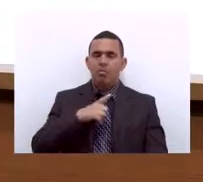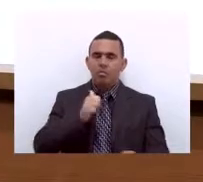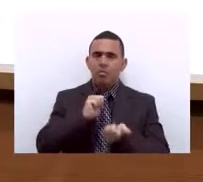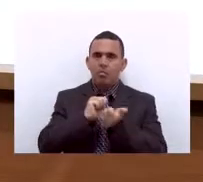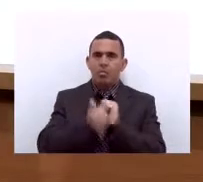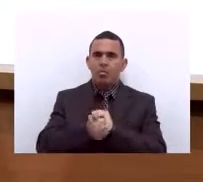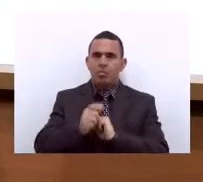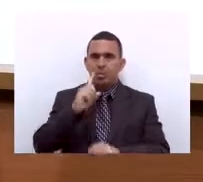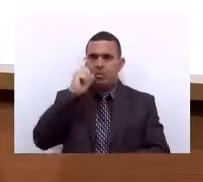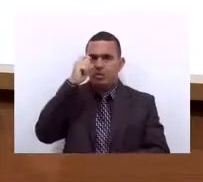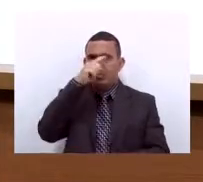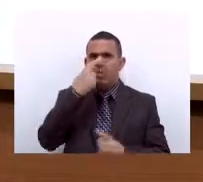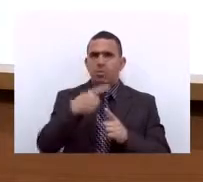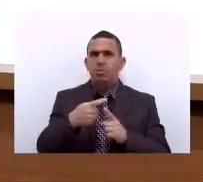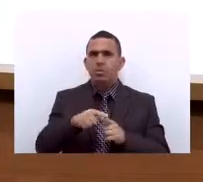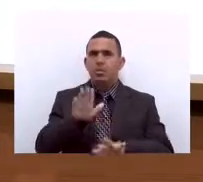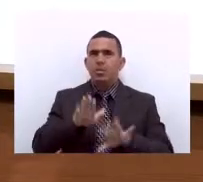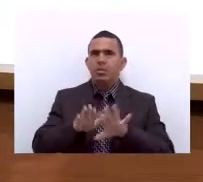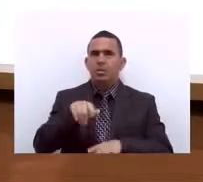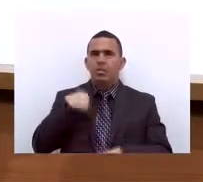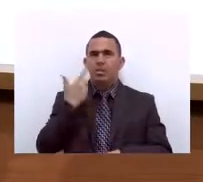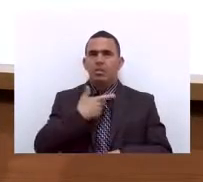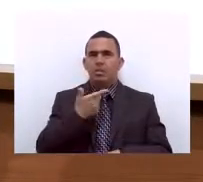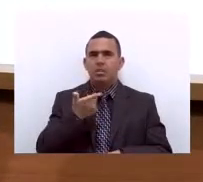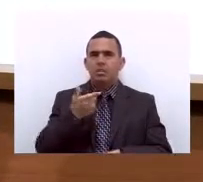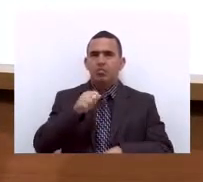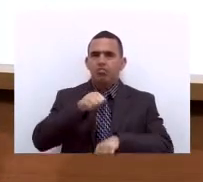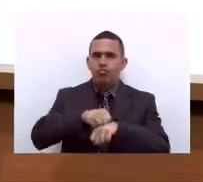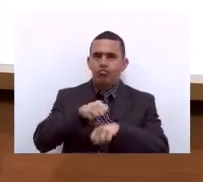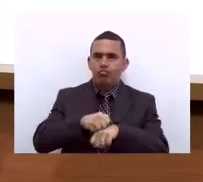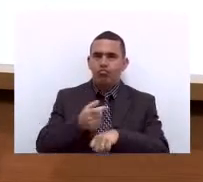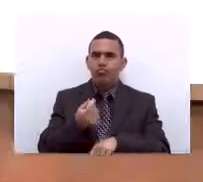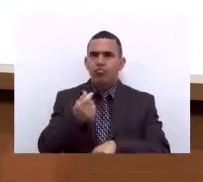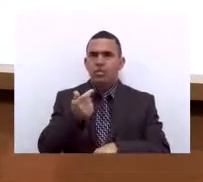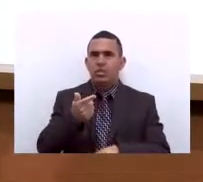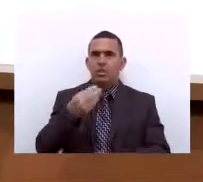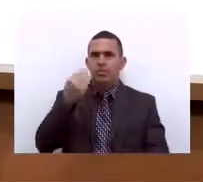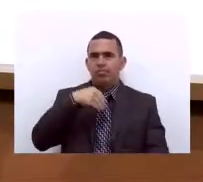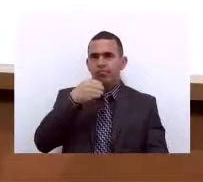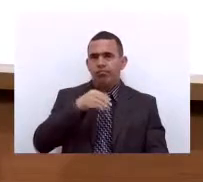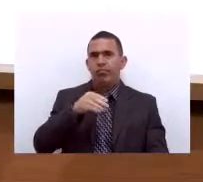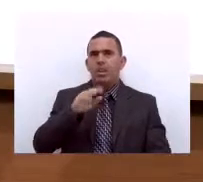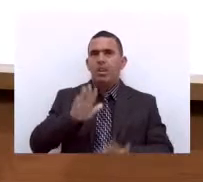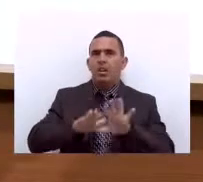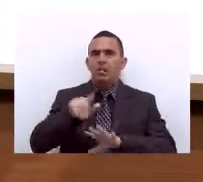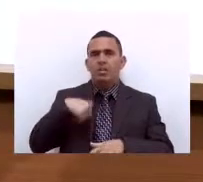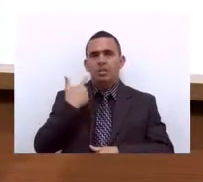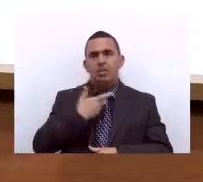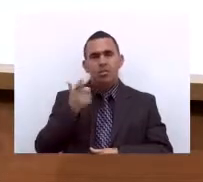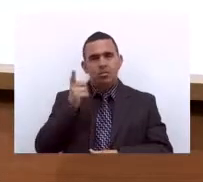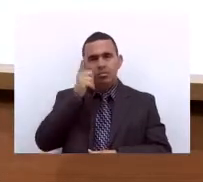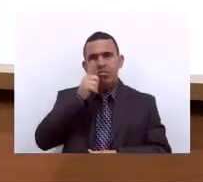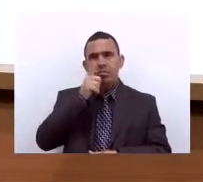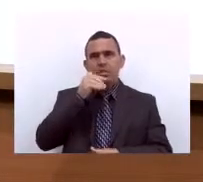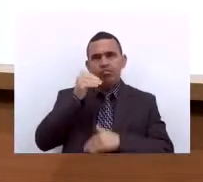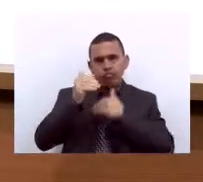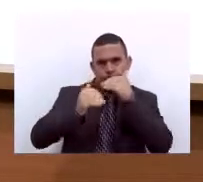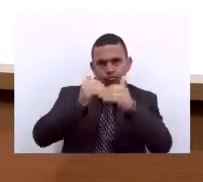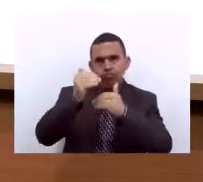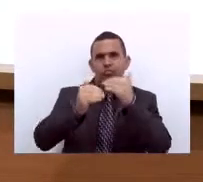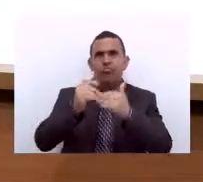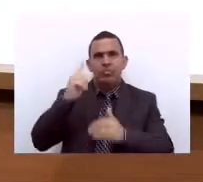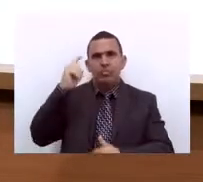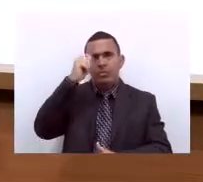difícil porque as condições financeiras não são muito boas, então para chegar longe a gente tem que ter patrocínio, tudo, e isso é muito difícil de